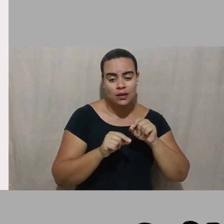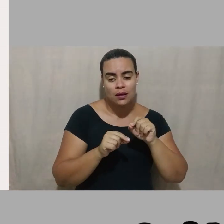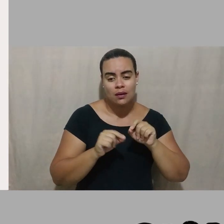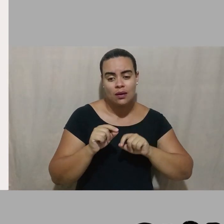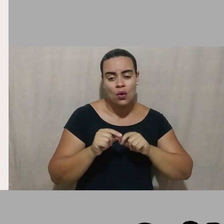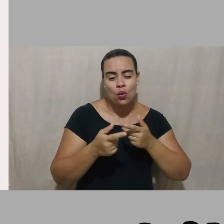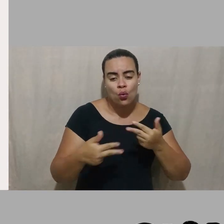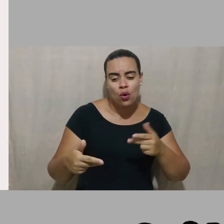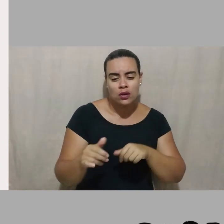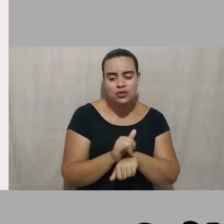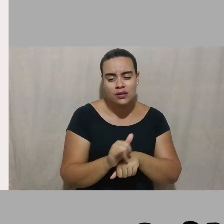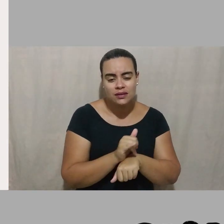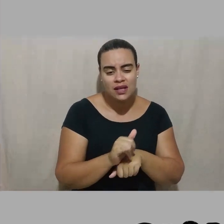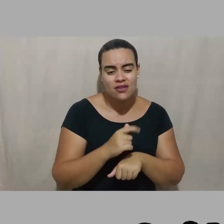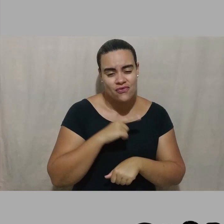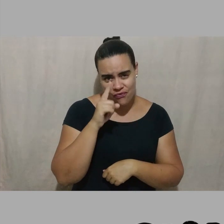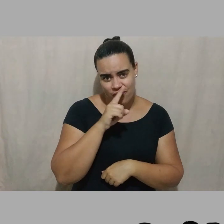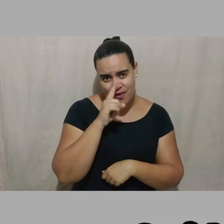falhando ultimamente.